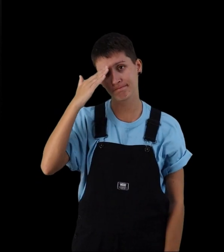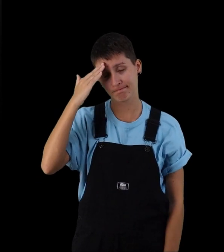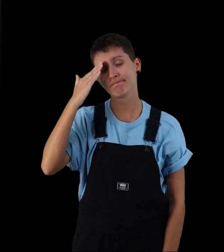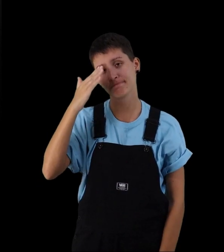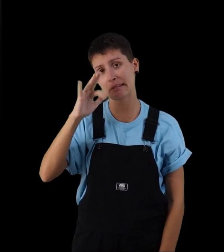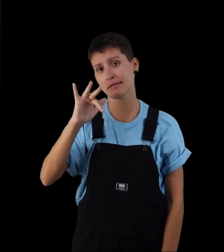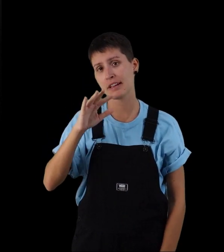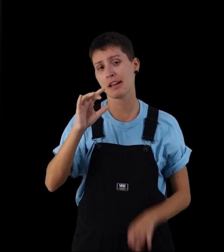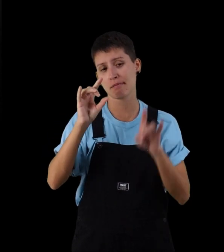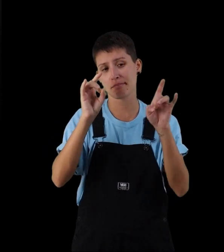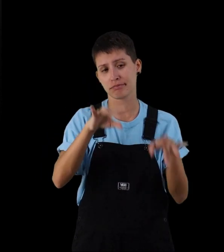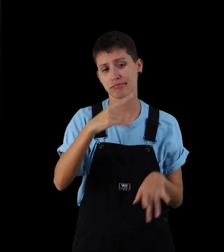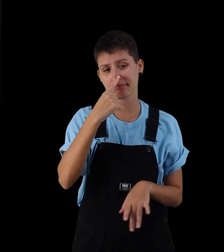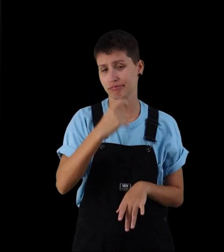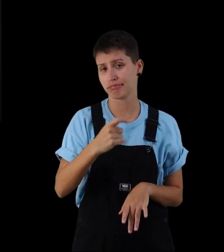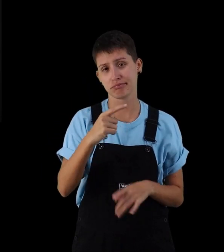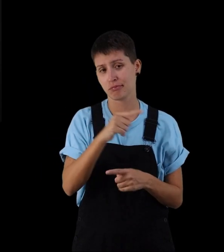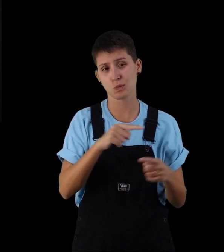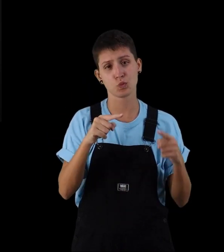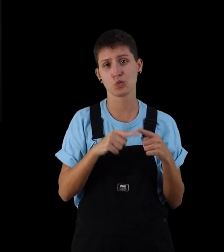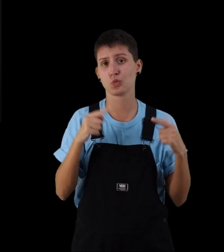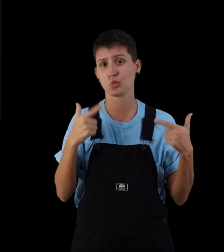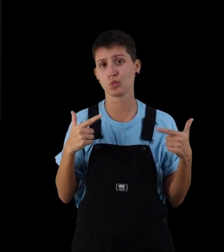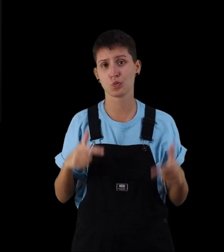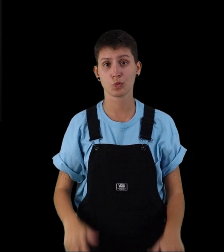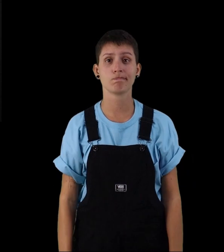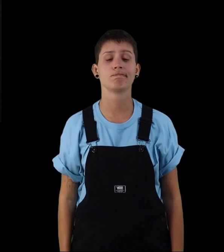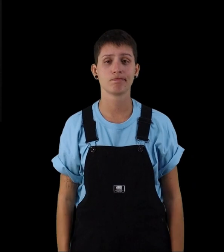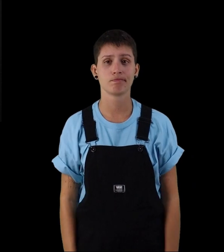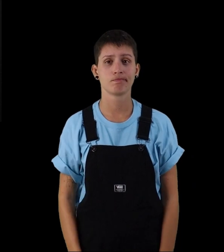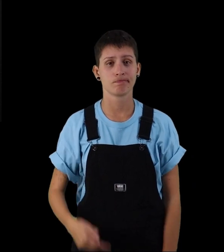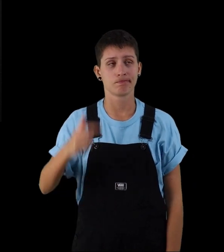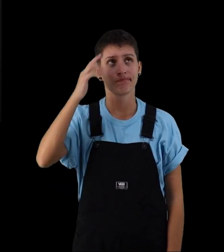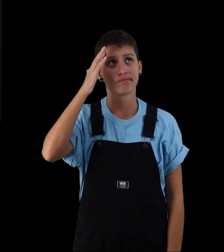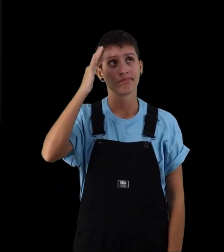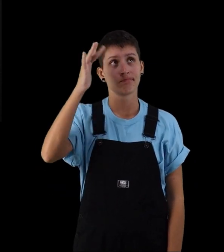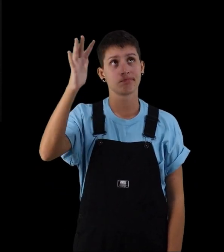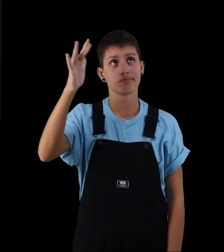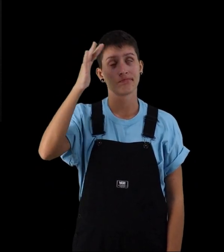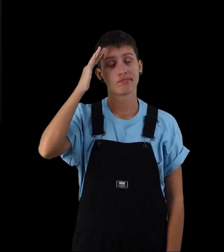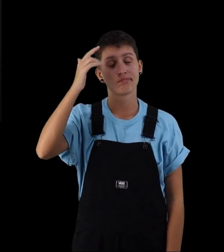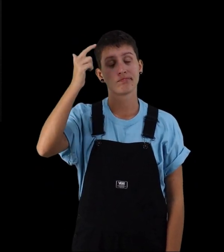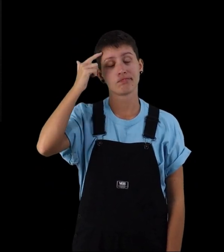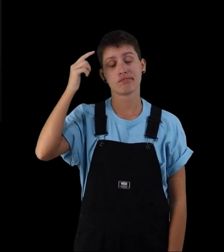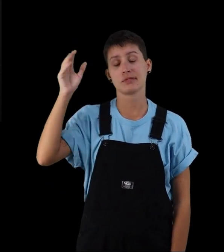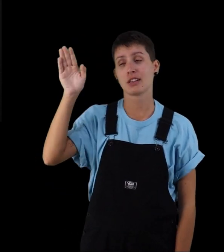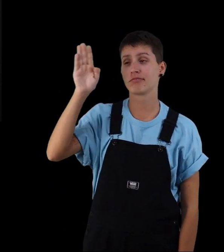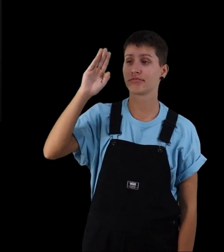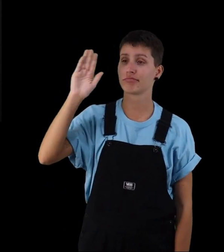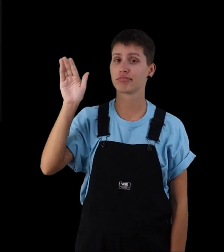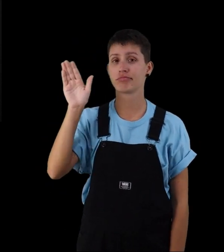tinha entendido que iam para o lixo, não serviam para mais nada. Em pensamento,